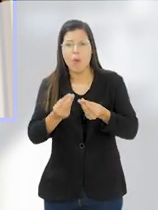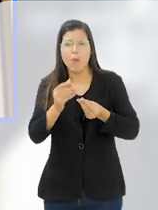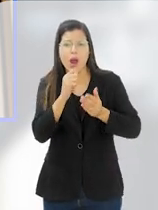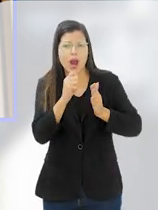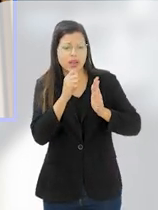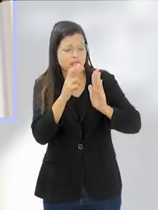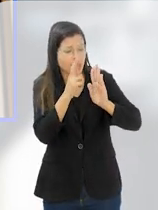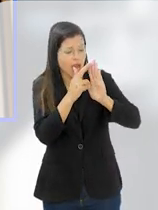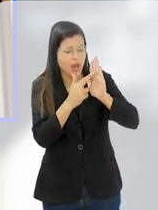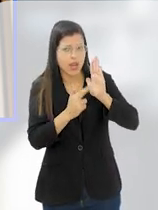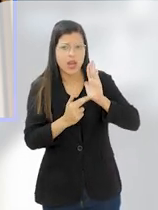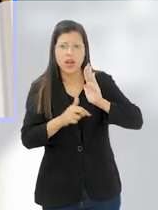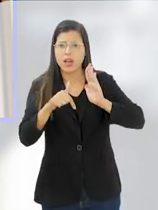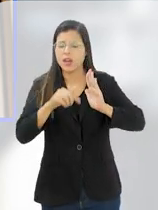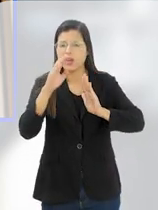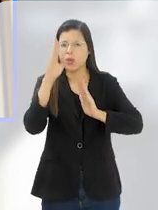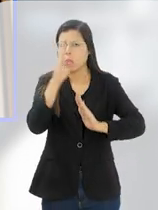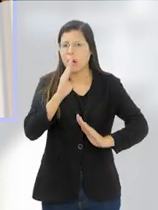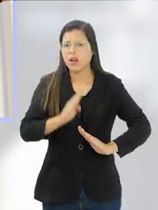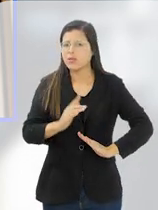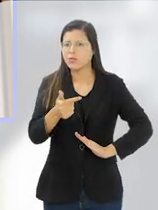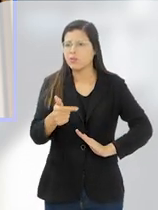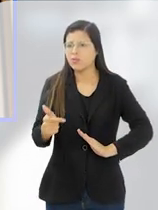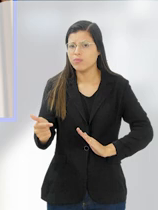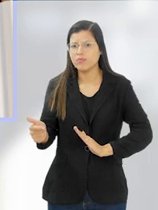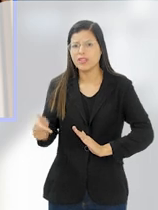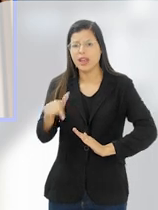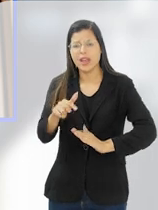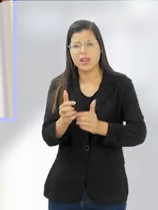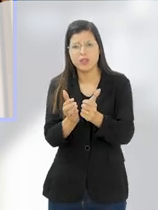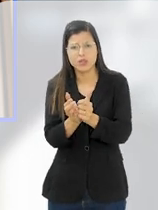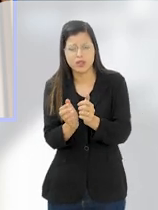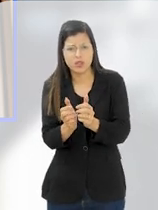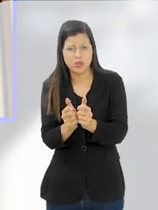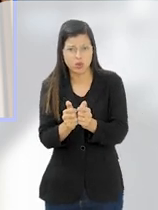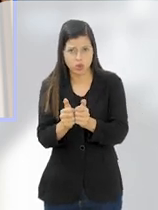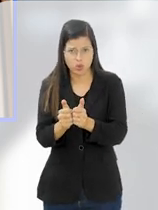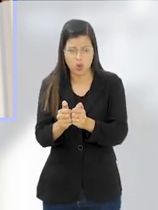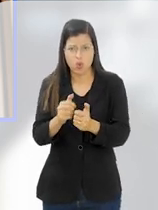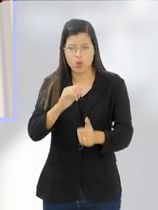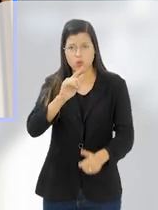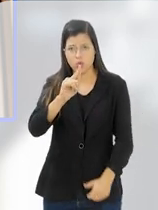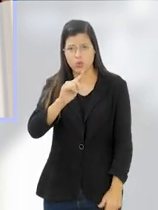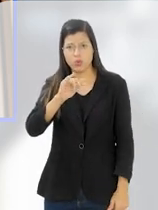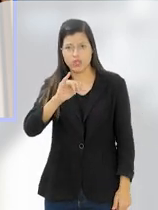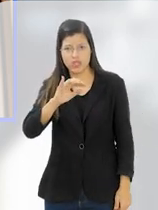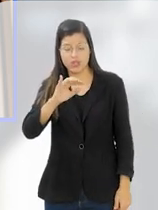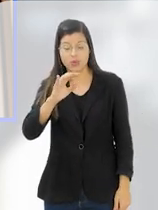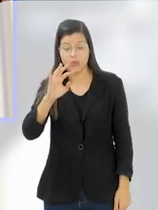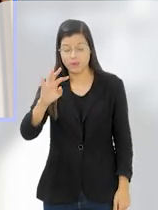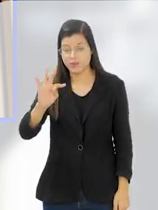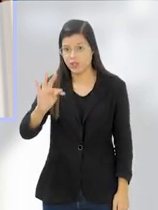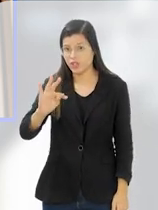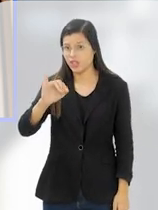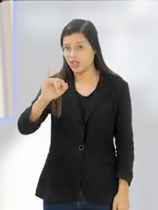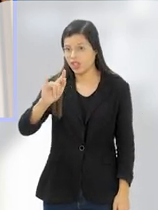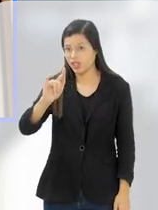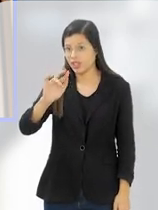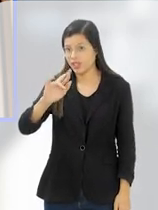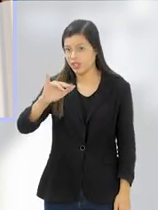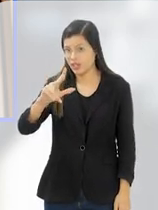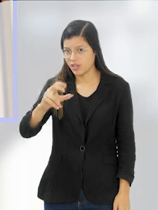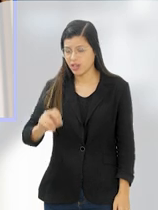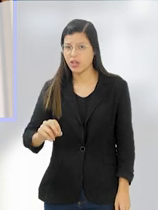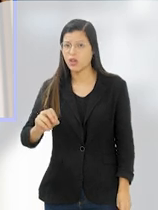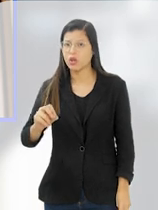foi regulamentado no Brasil ainda. O jogo do Tigrinho, por exemplo, ele se aproveitou de uma brecha da legislação, a mesma brecha que as